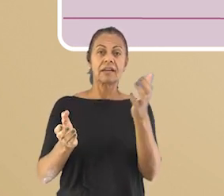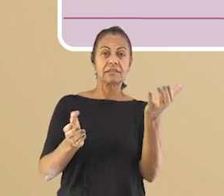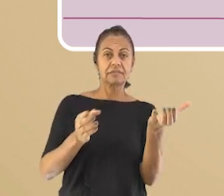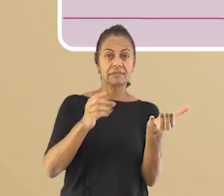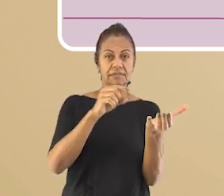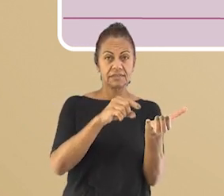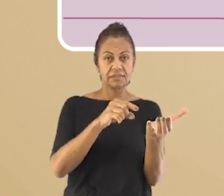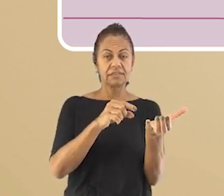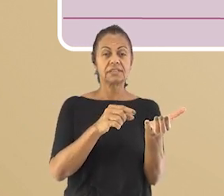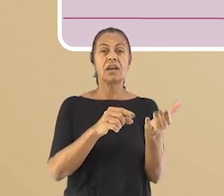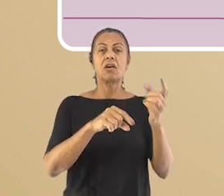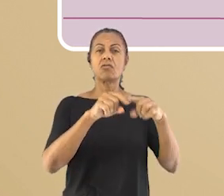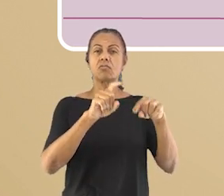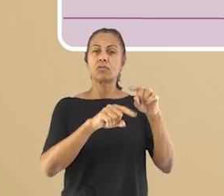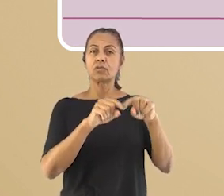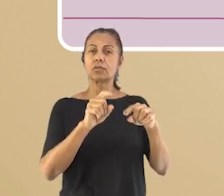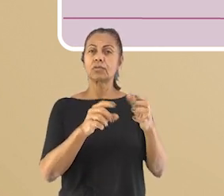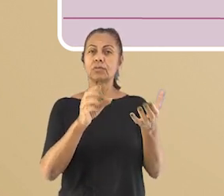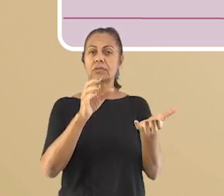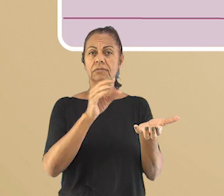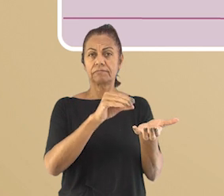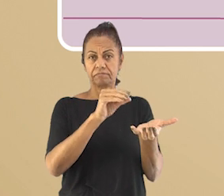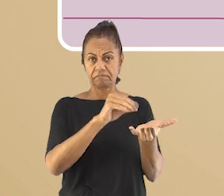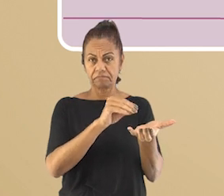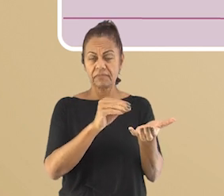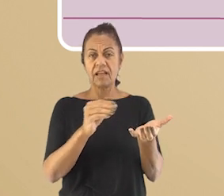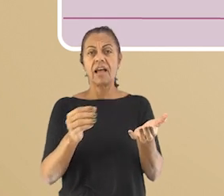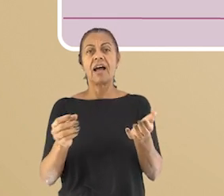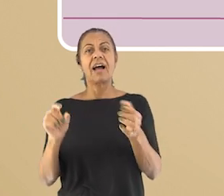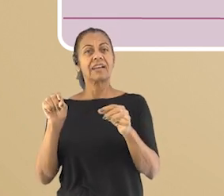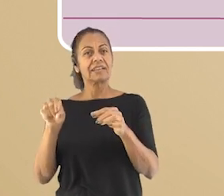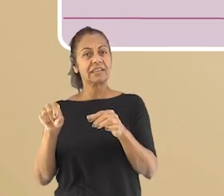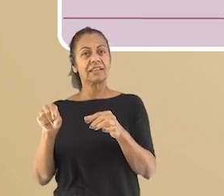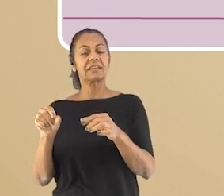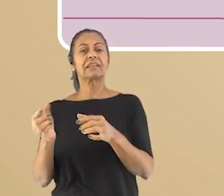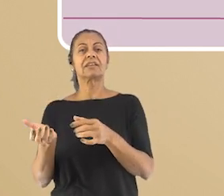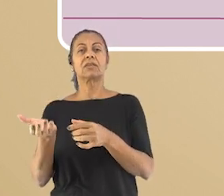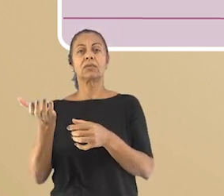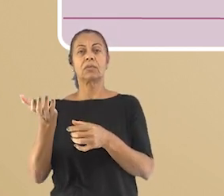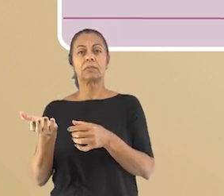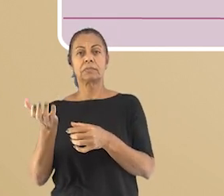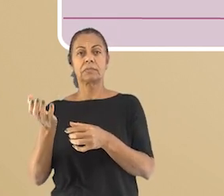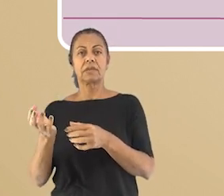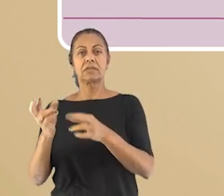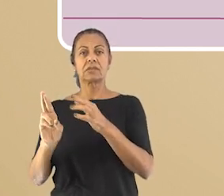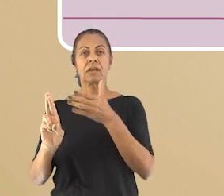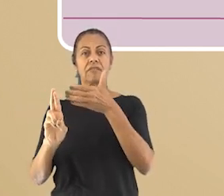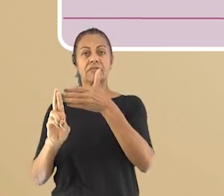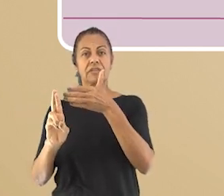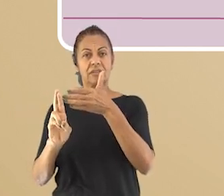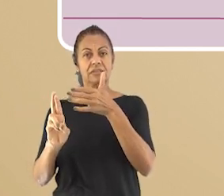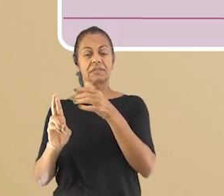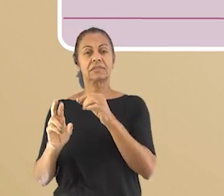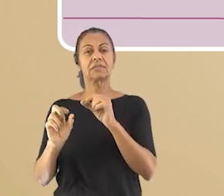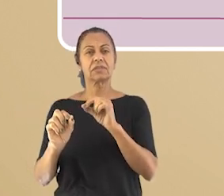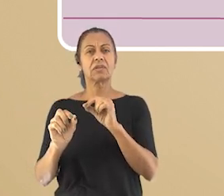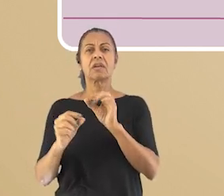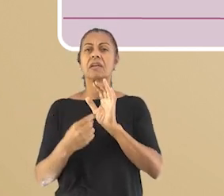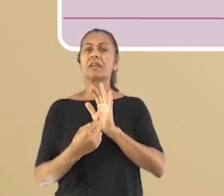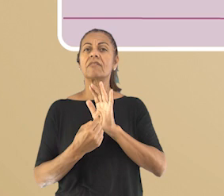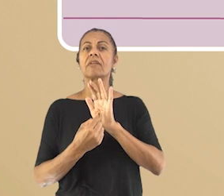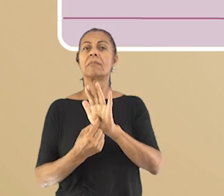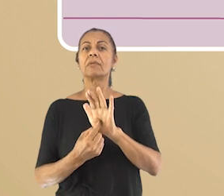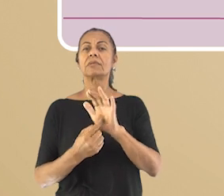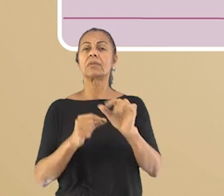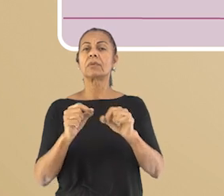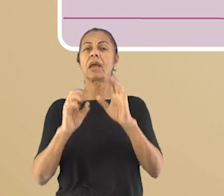de referência e do outro lado o produto a ser pesado. O peso de referência, ele possui uma